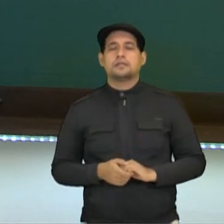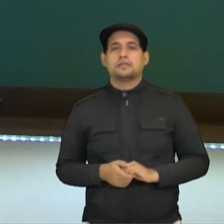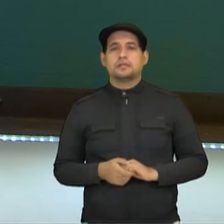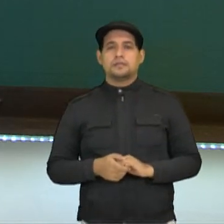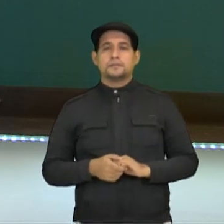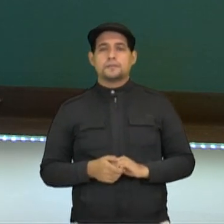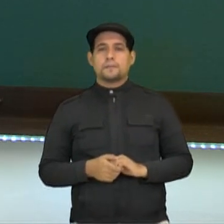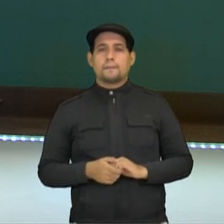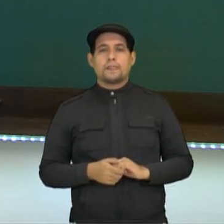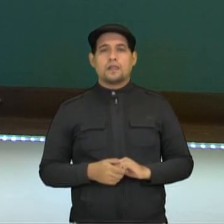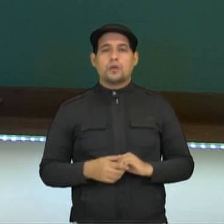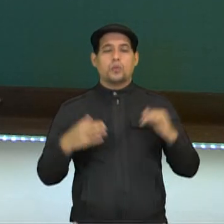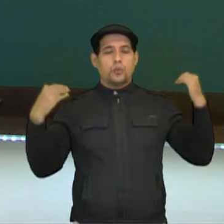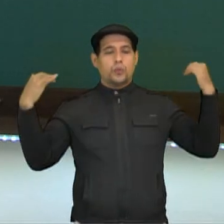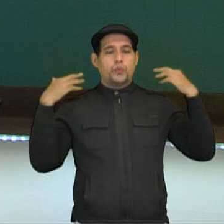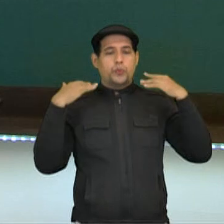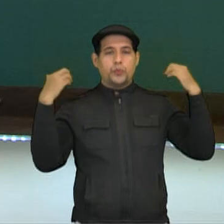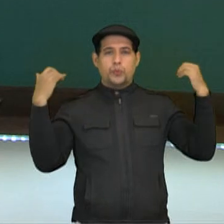Air conditioning,